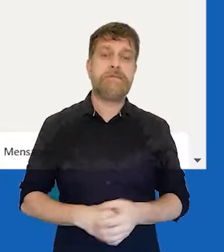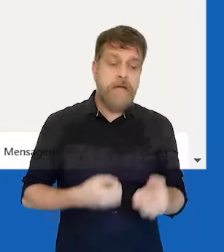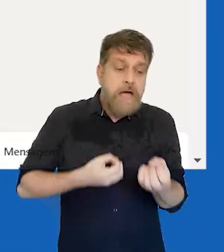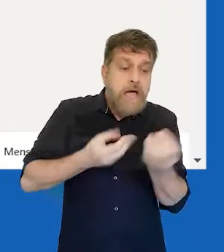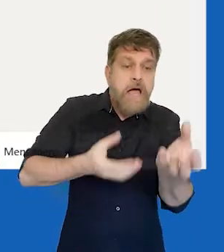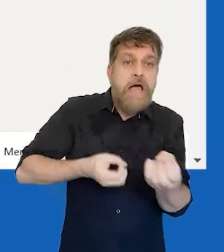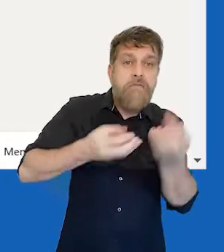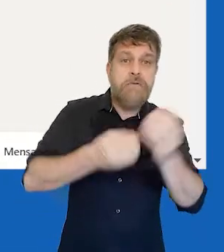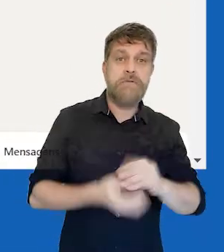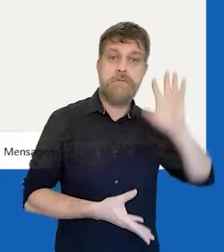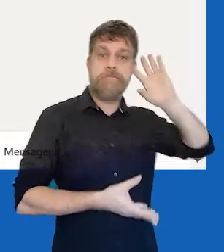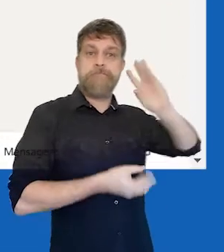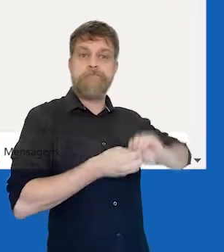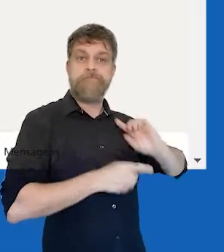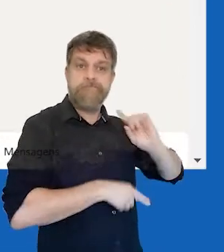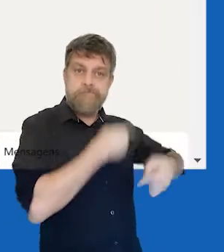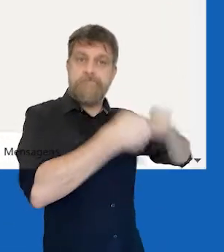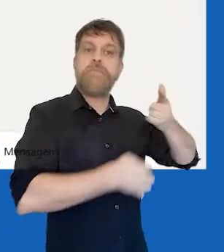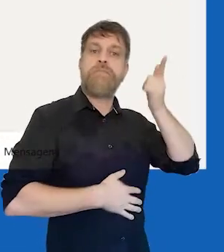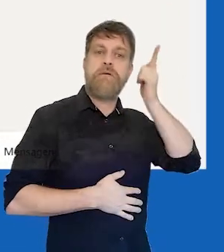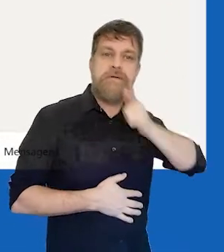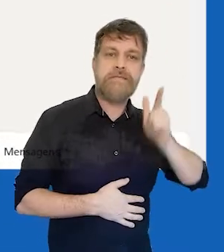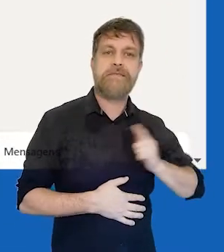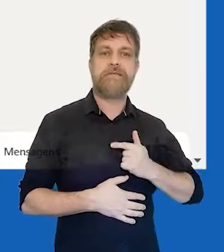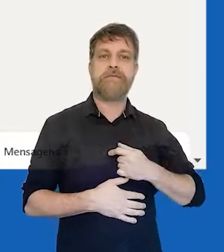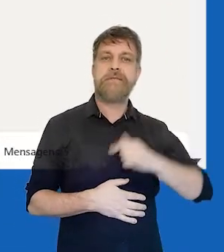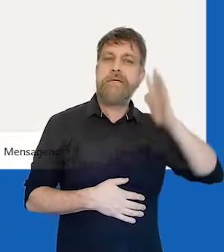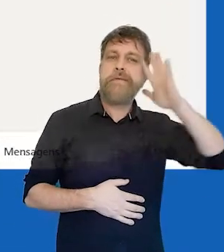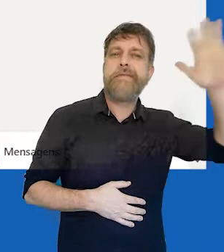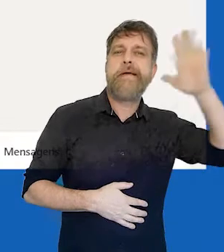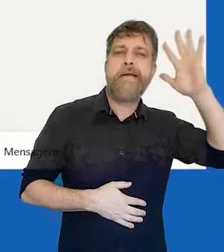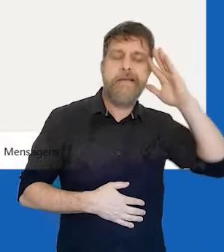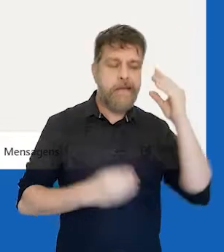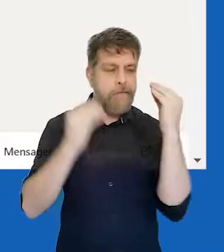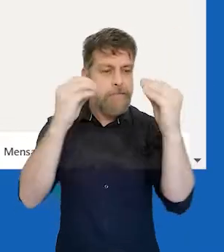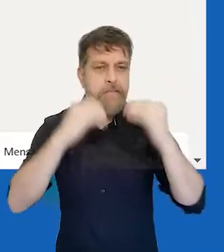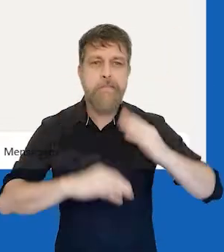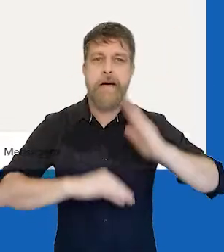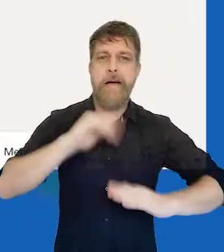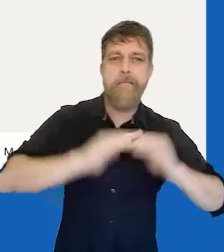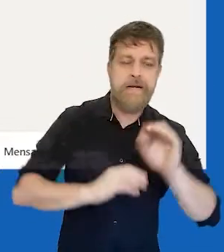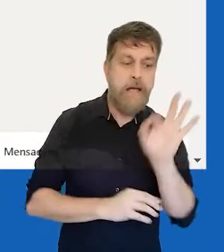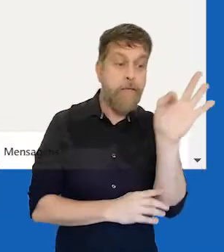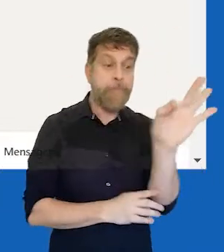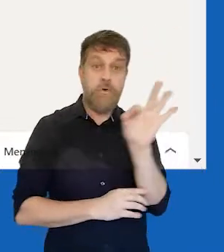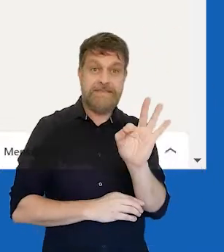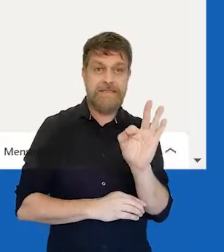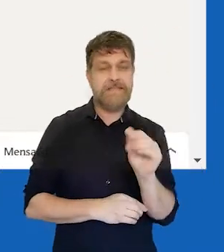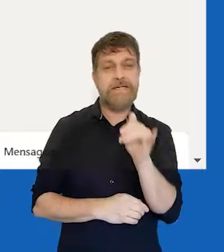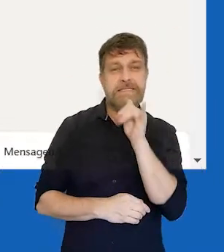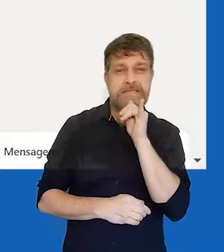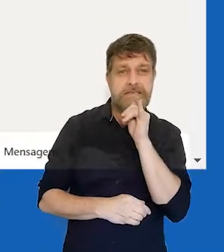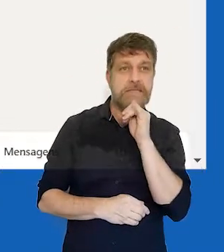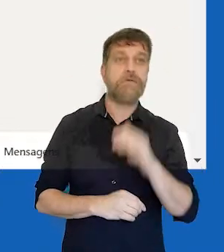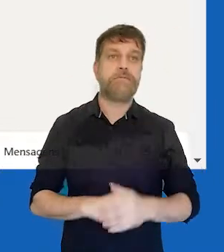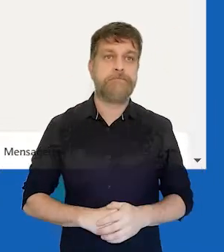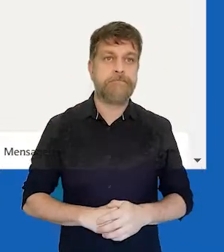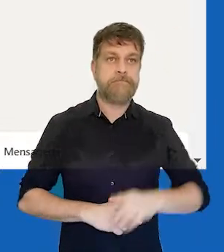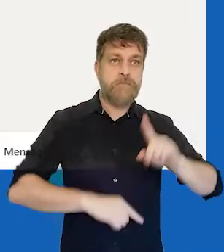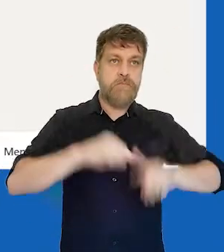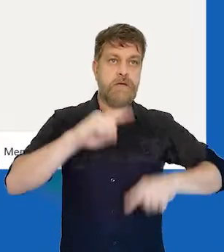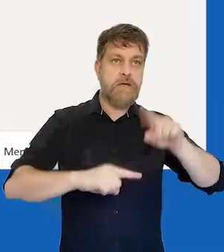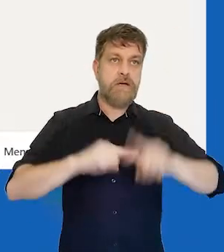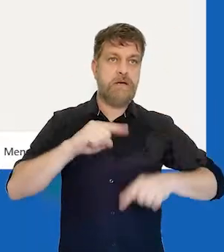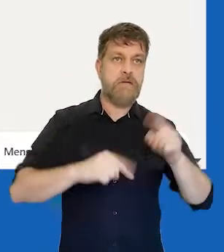dados né de resultados que você atingiu Então vou ficar somente muito texto e colocar algumas porcentagens é o kipiais que sejam de